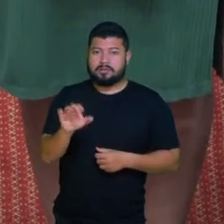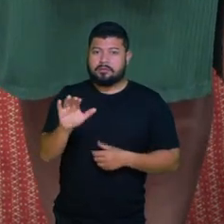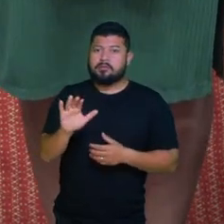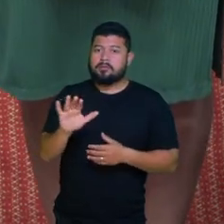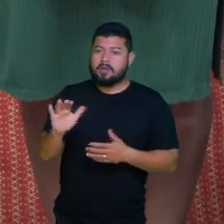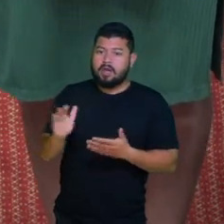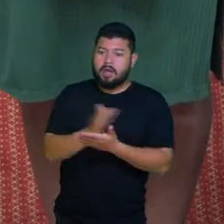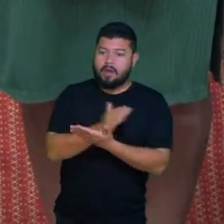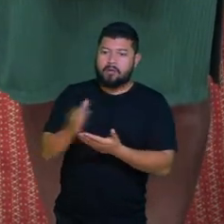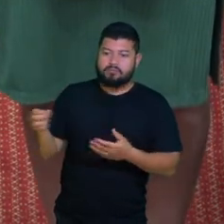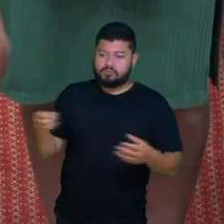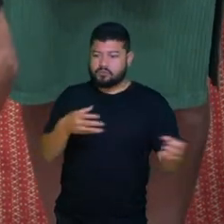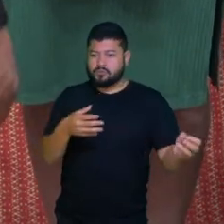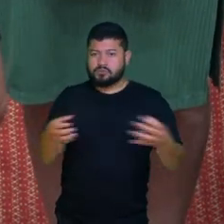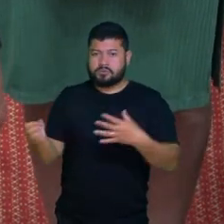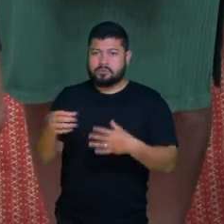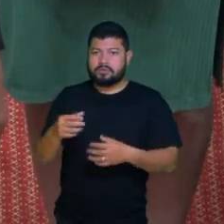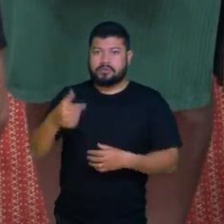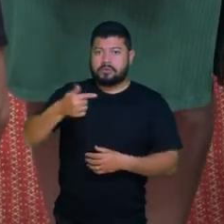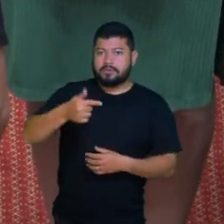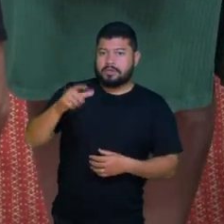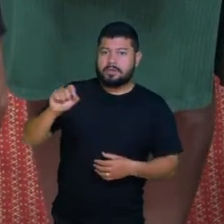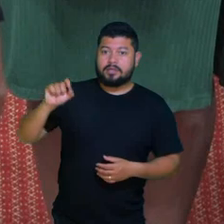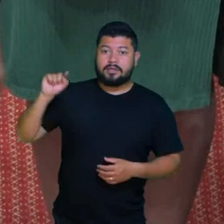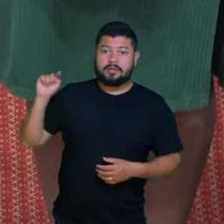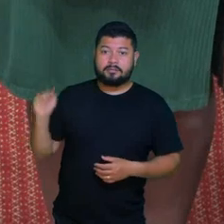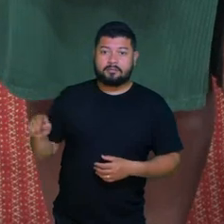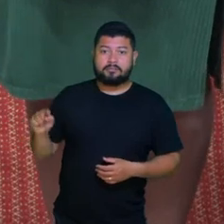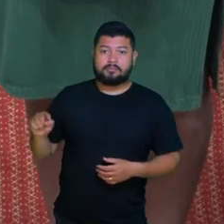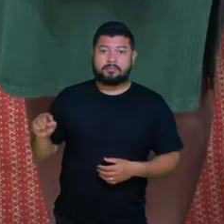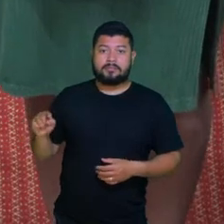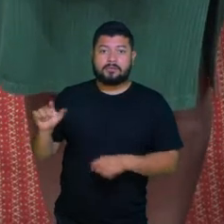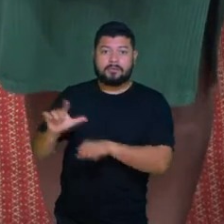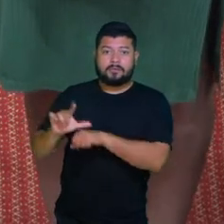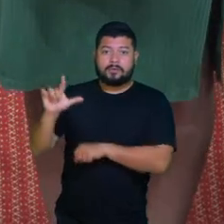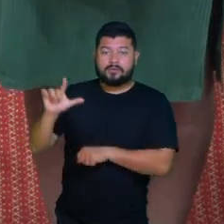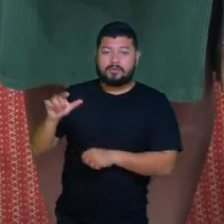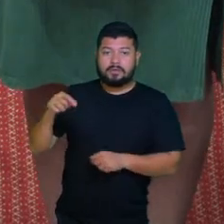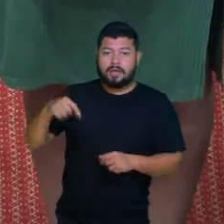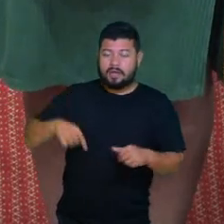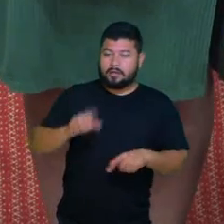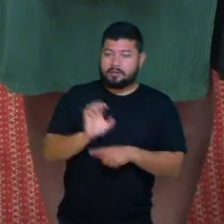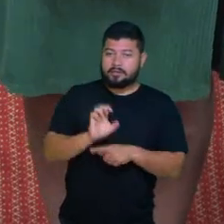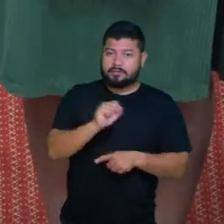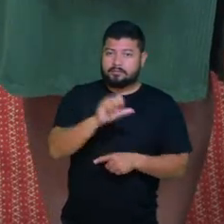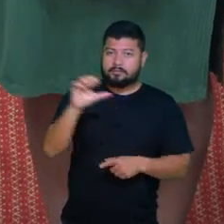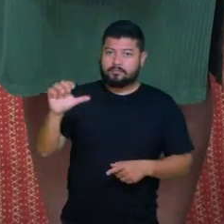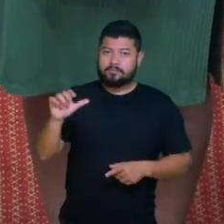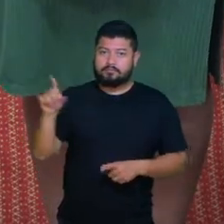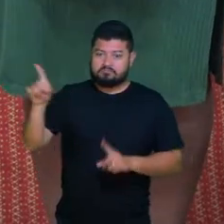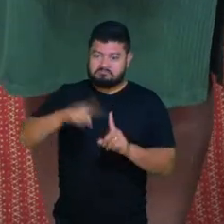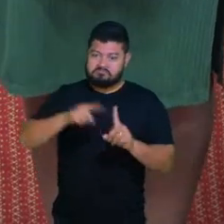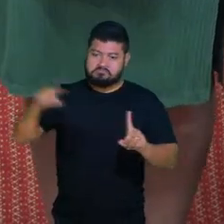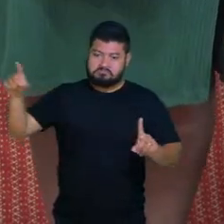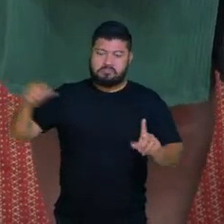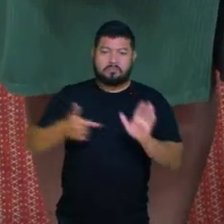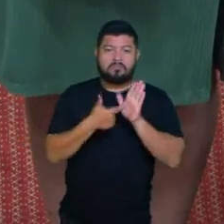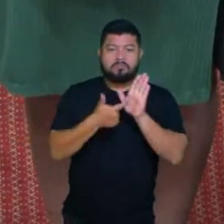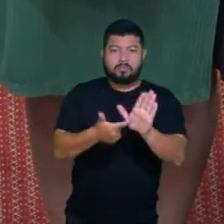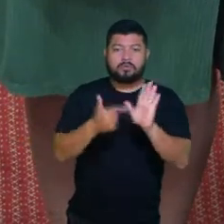inovações 70.000 licenciandos no Estado de Santa Catarina os dados foram apresentados